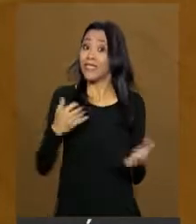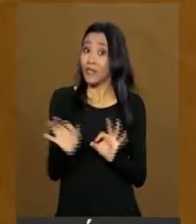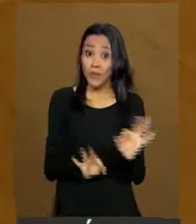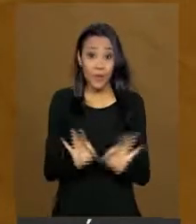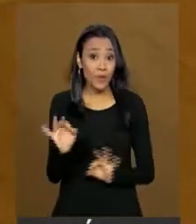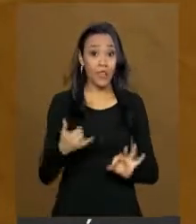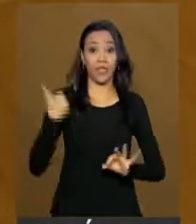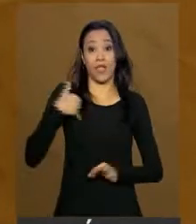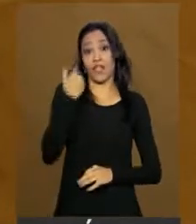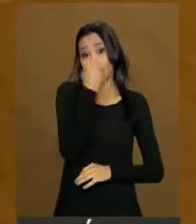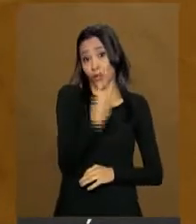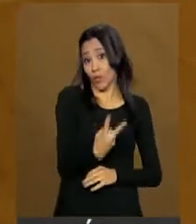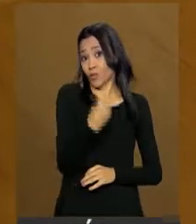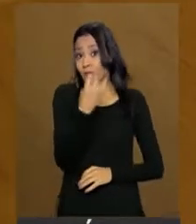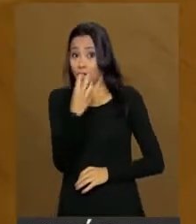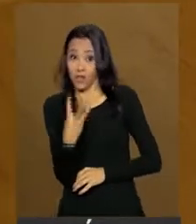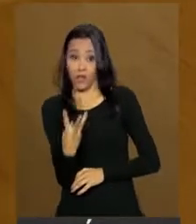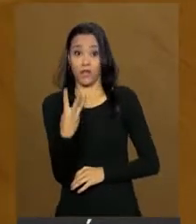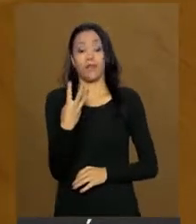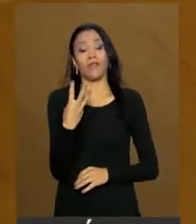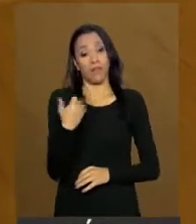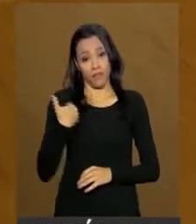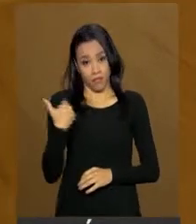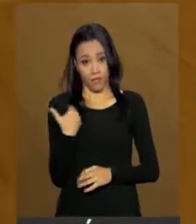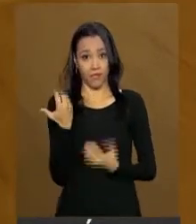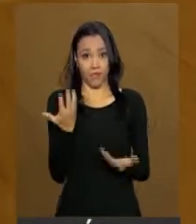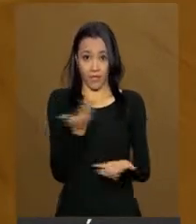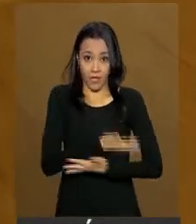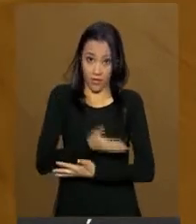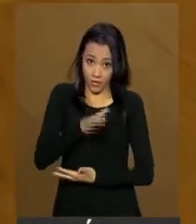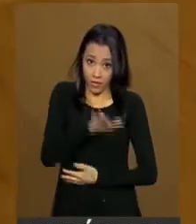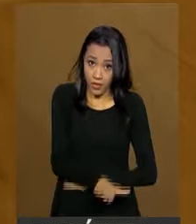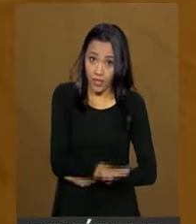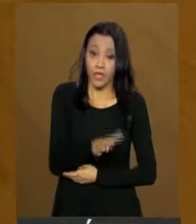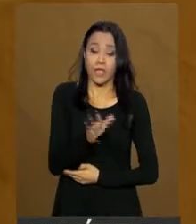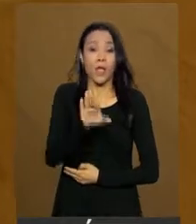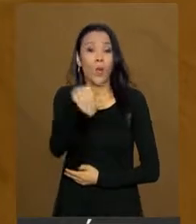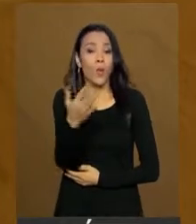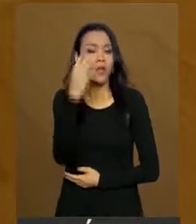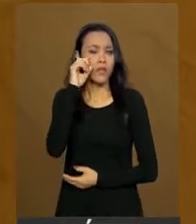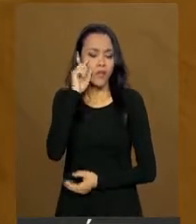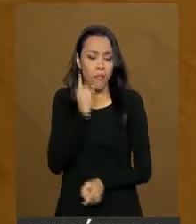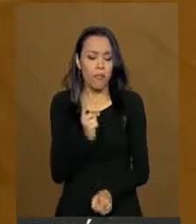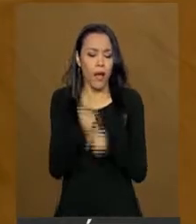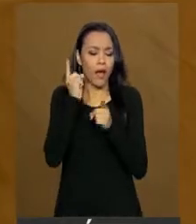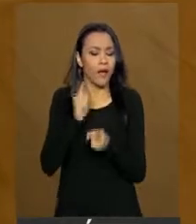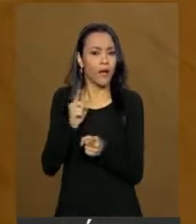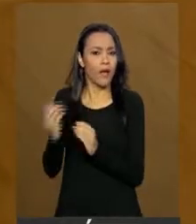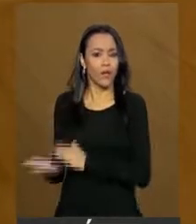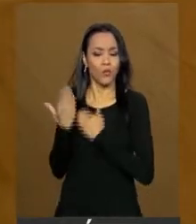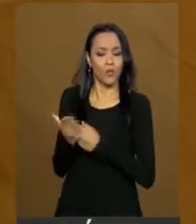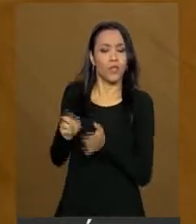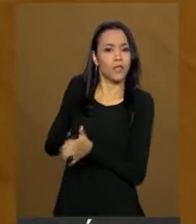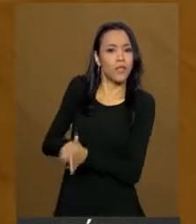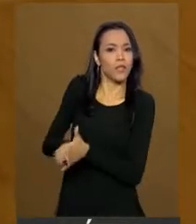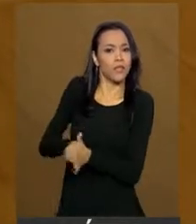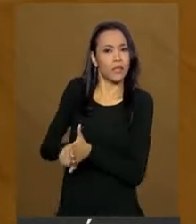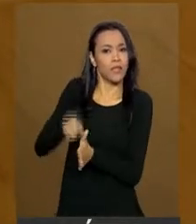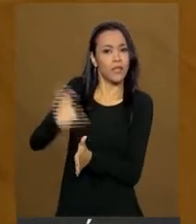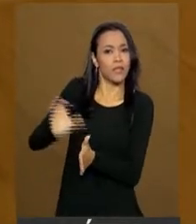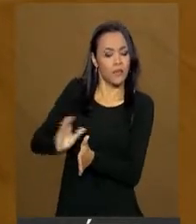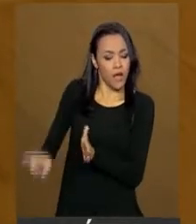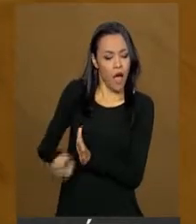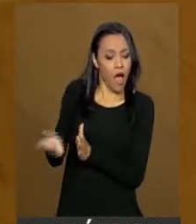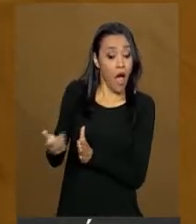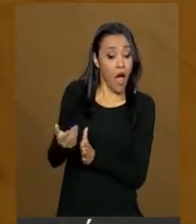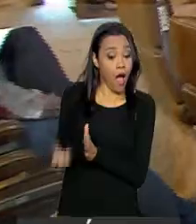vida, 2, 3 anos de vida. Então, quando a gente descobre isso baseado em evidência científica, a gente tem a obrigação de criar